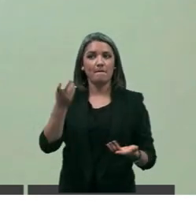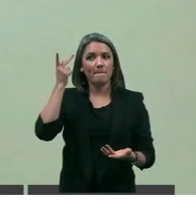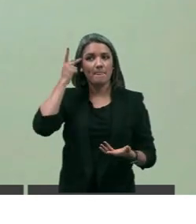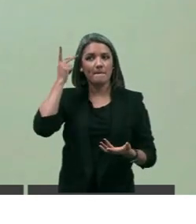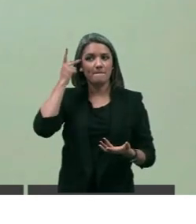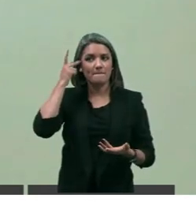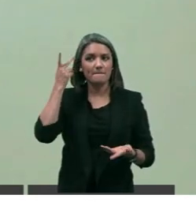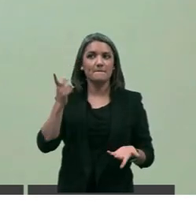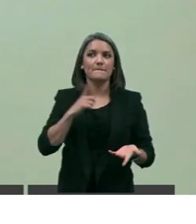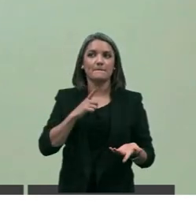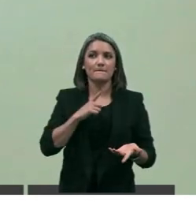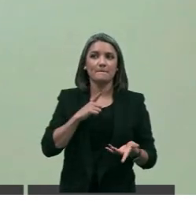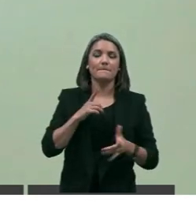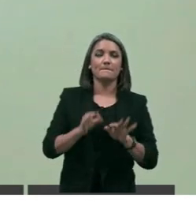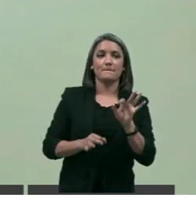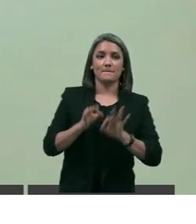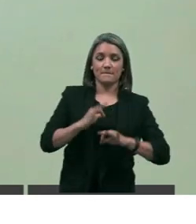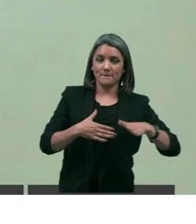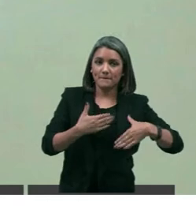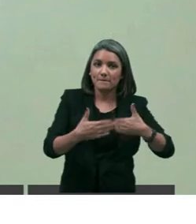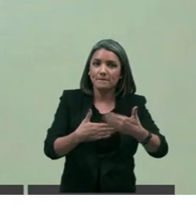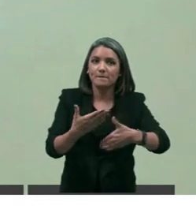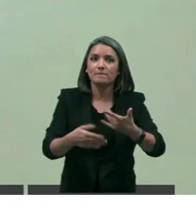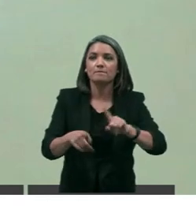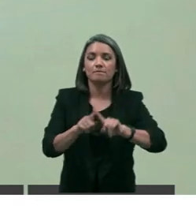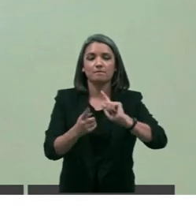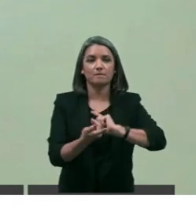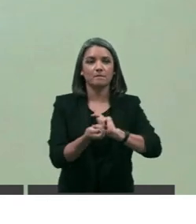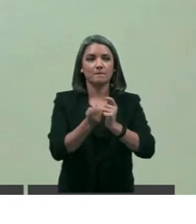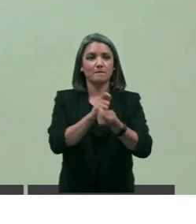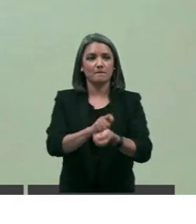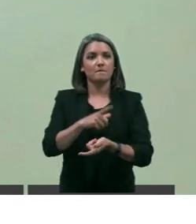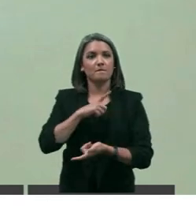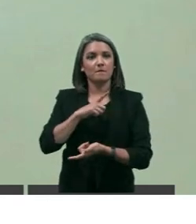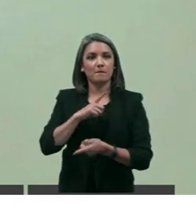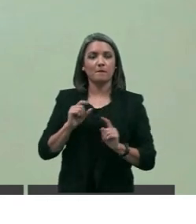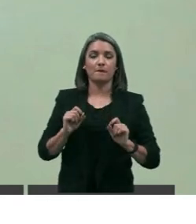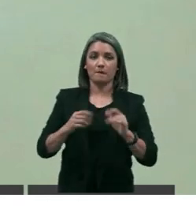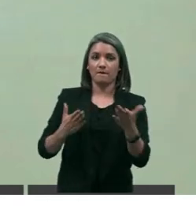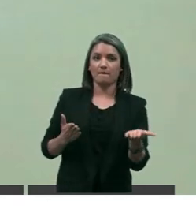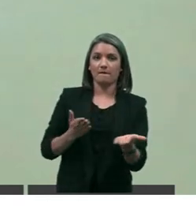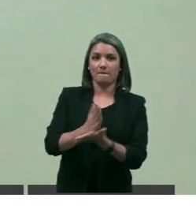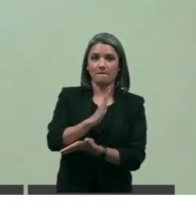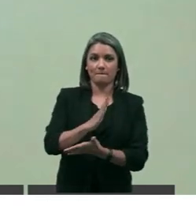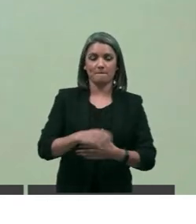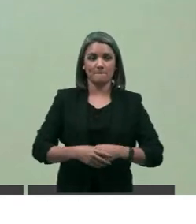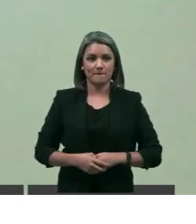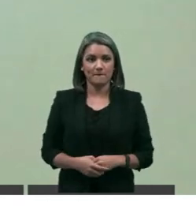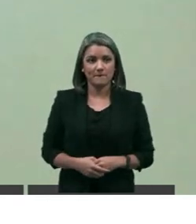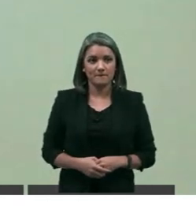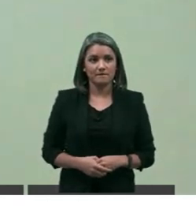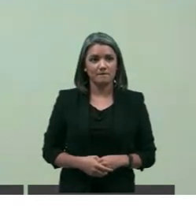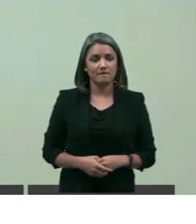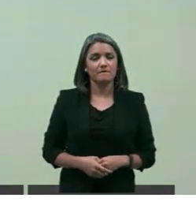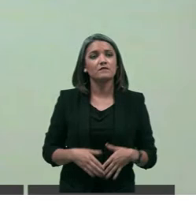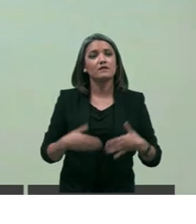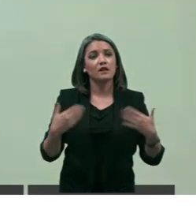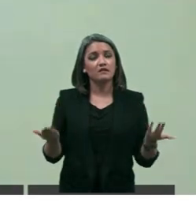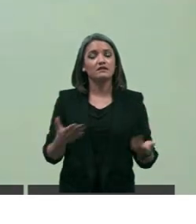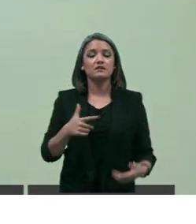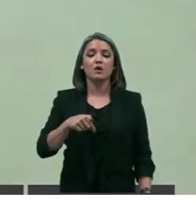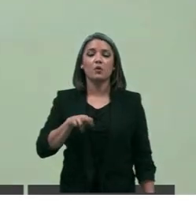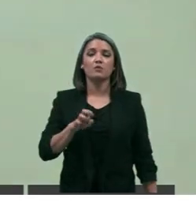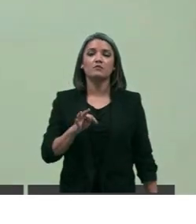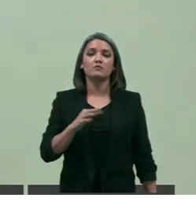magistratura, aproveitamento gradual e adaptativo, questão de ordem aprovada. Passou uma questão de ordem